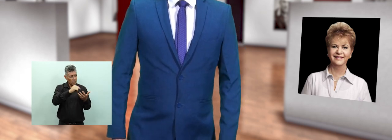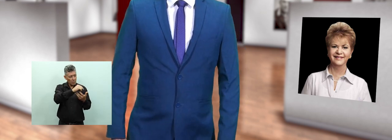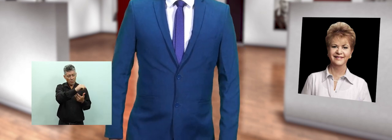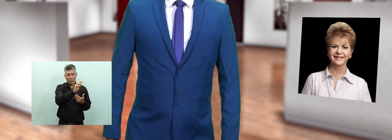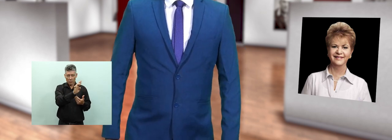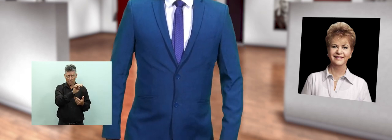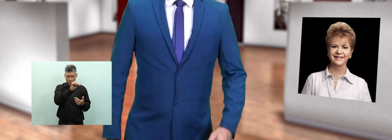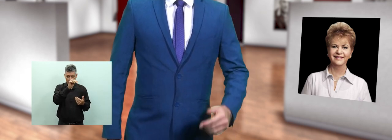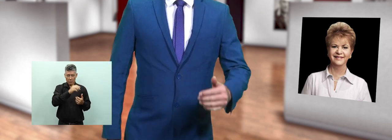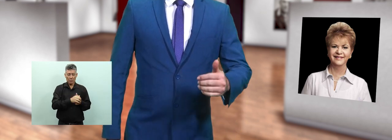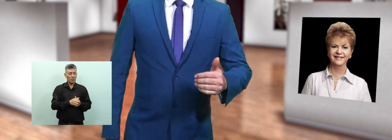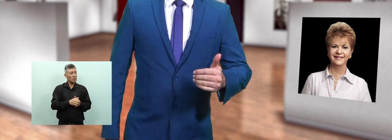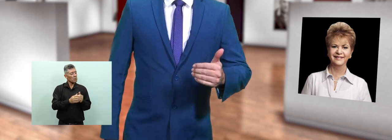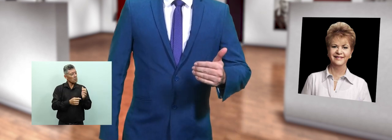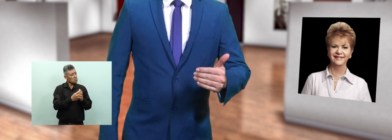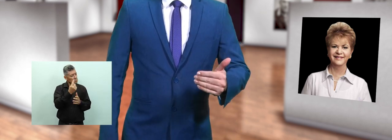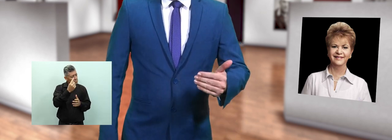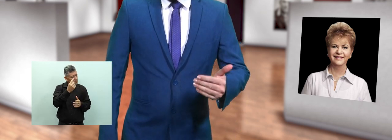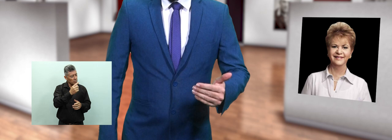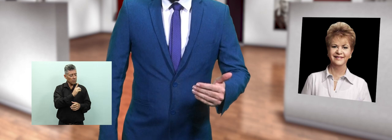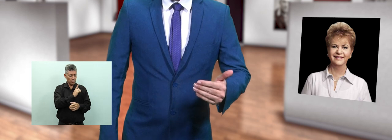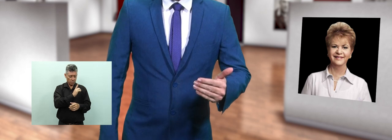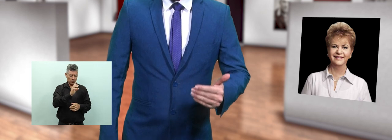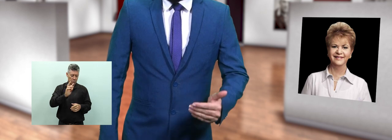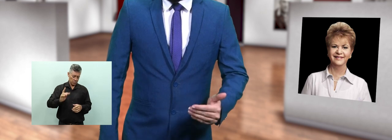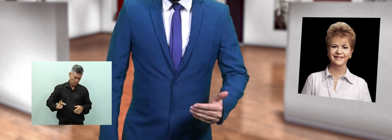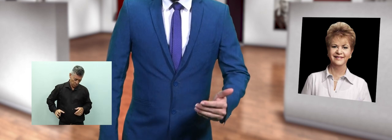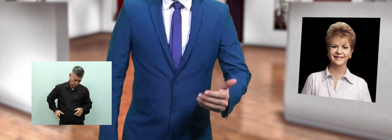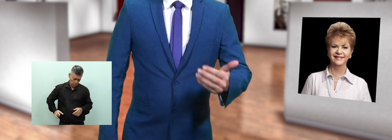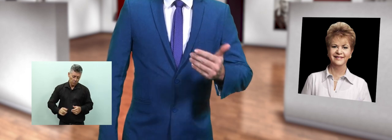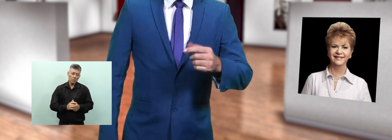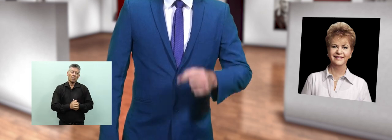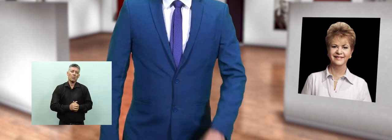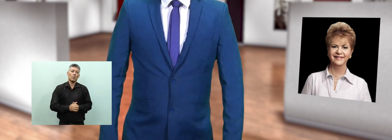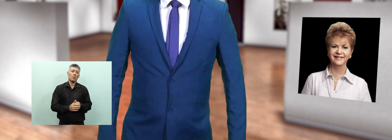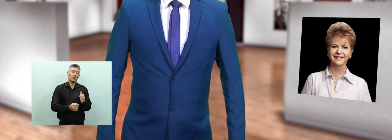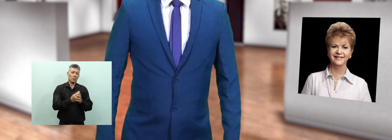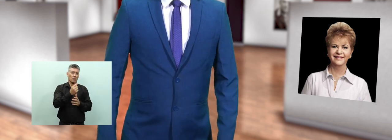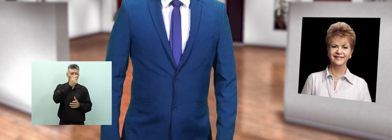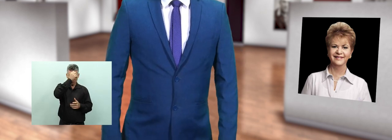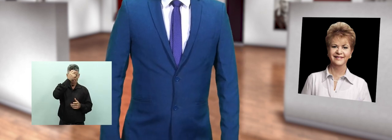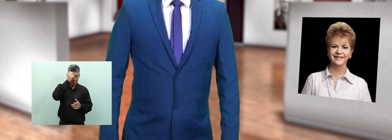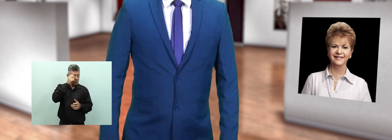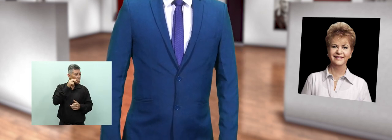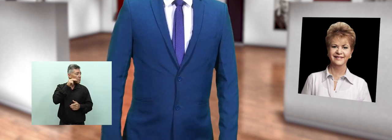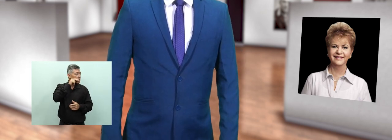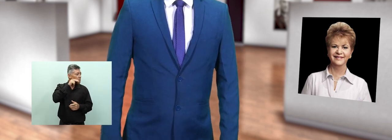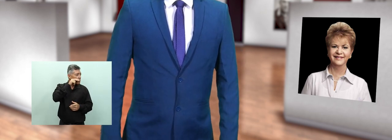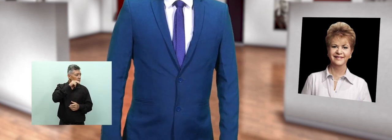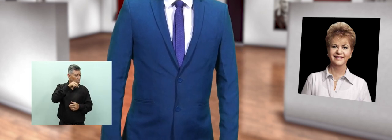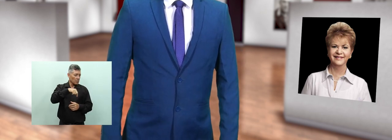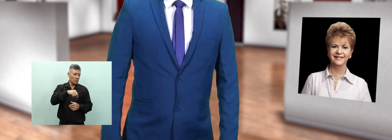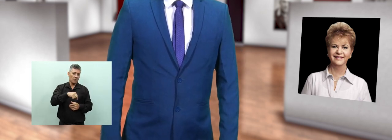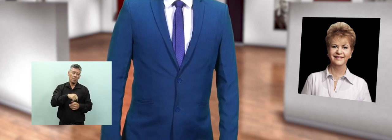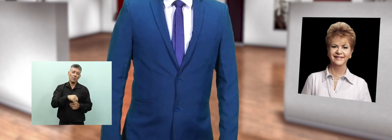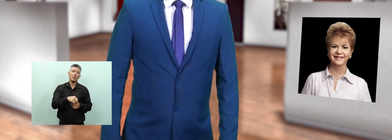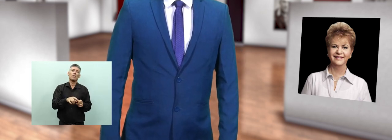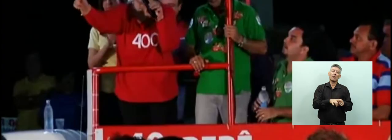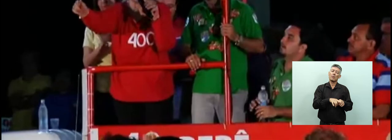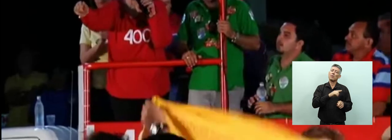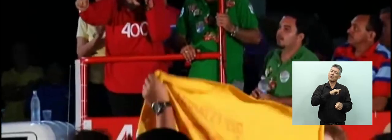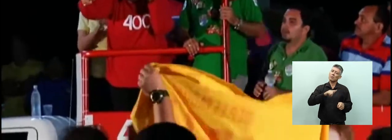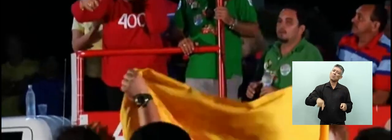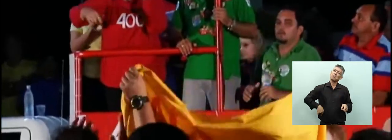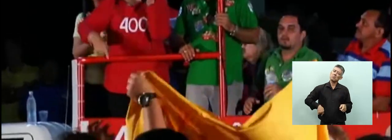Rio Grande do Norte. Foi a primeira deputada federal constituinte, primeira prefeita de Natal e primeira governadora do